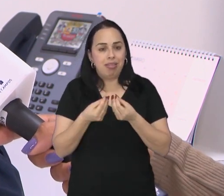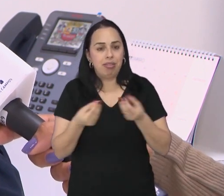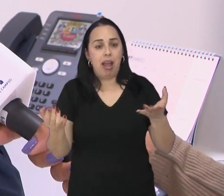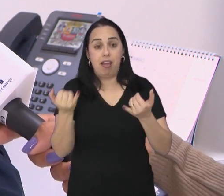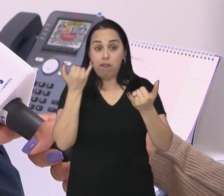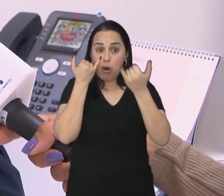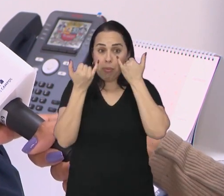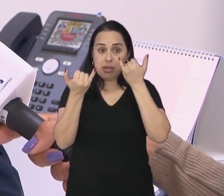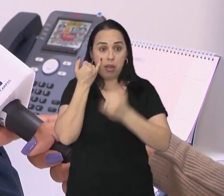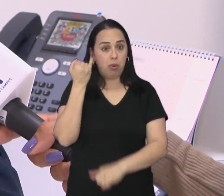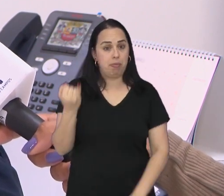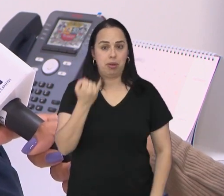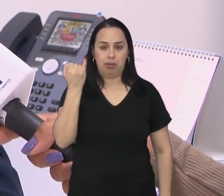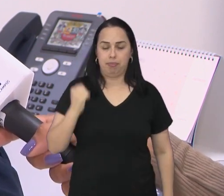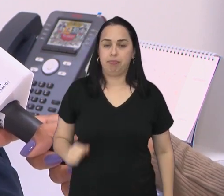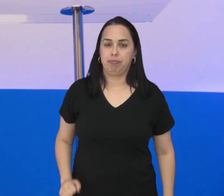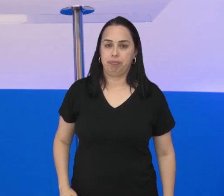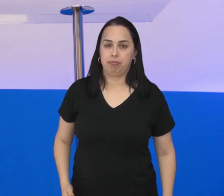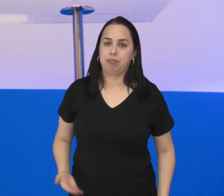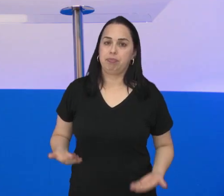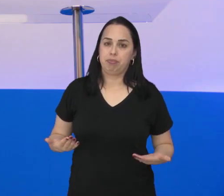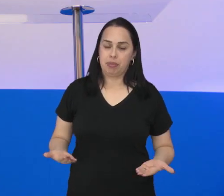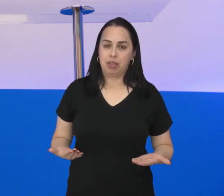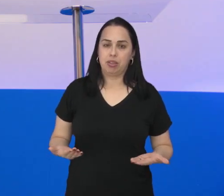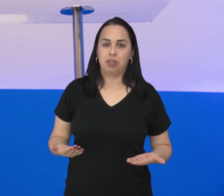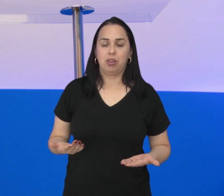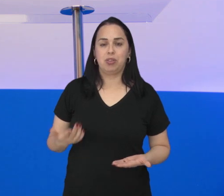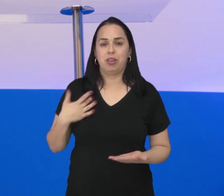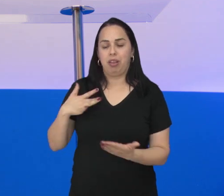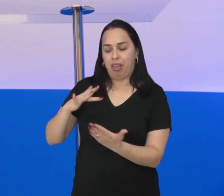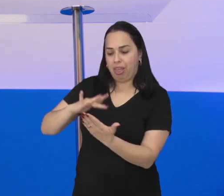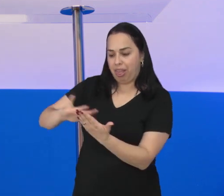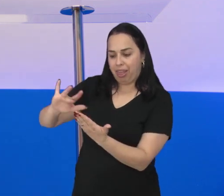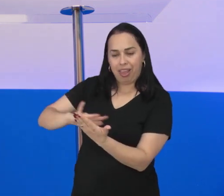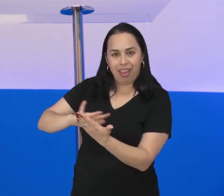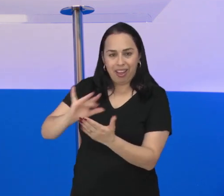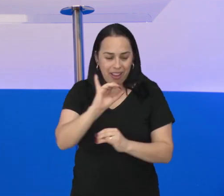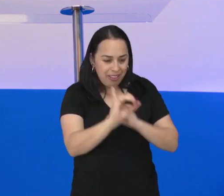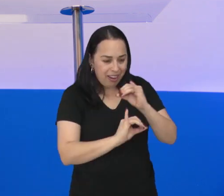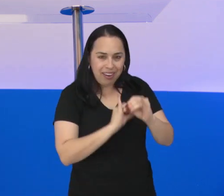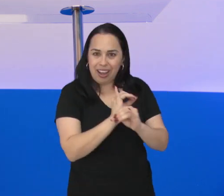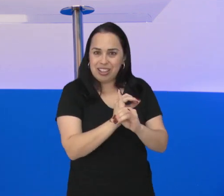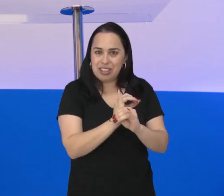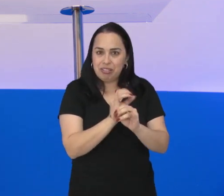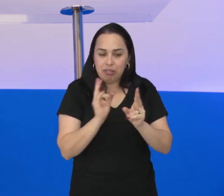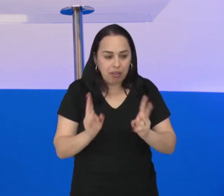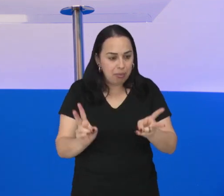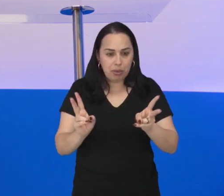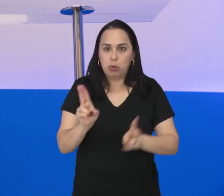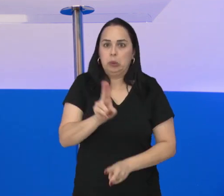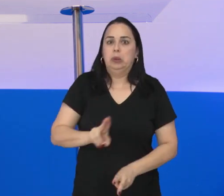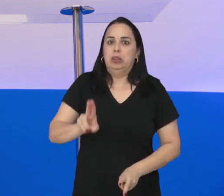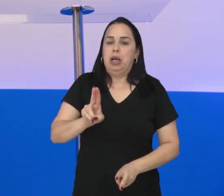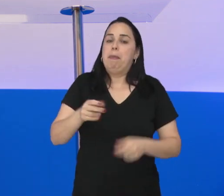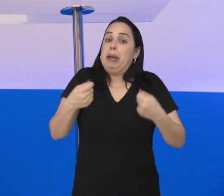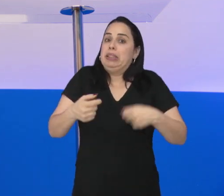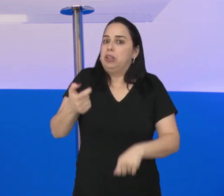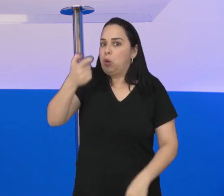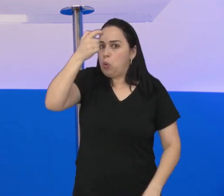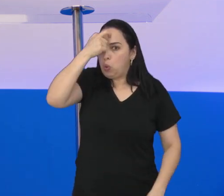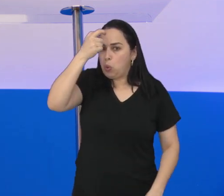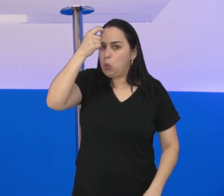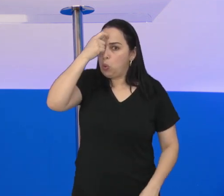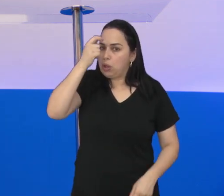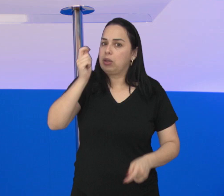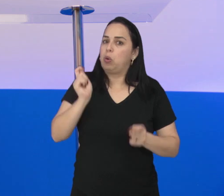de levar essa informação é muito importante. E claro, já que a gente não consegue ficar sem internet, que pelo menos temos consciência